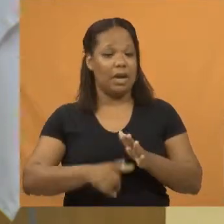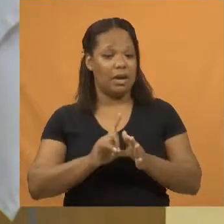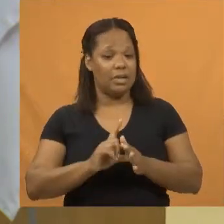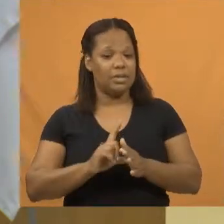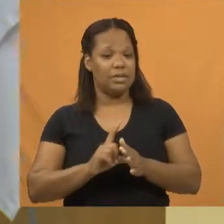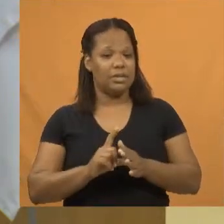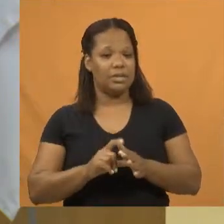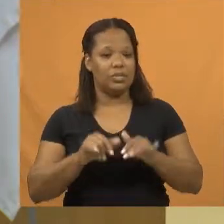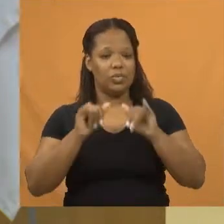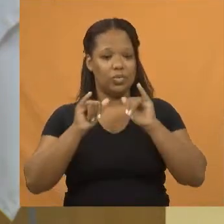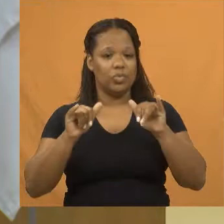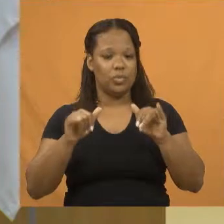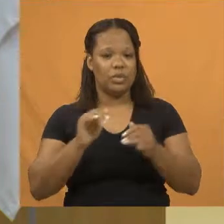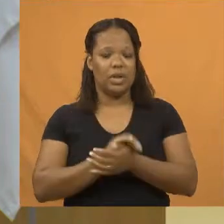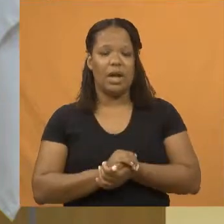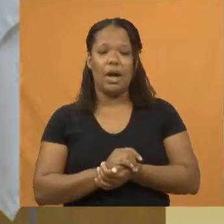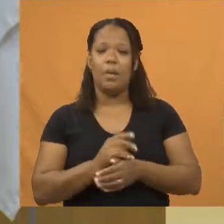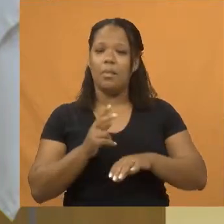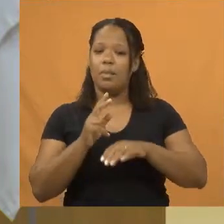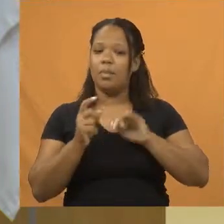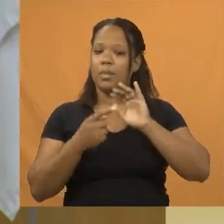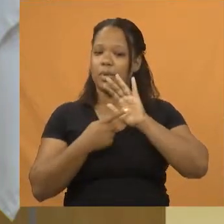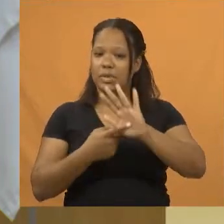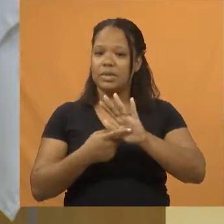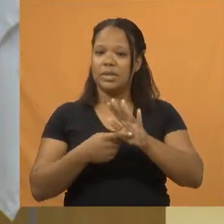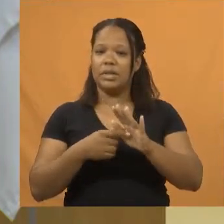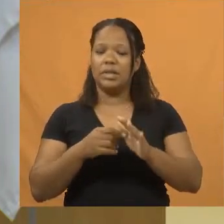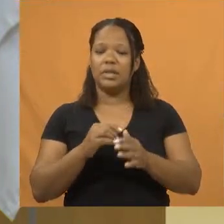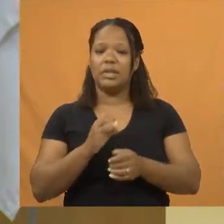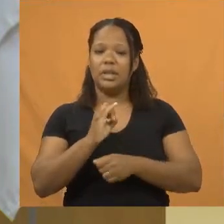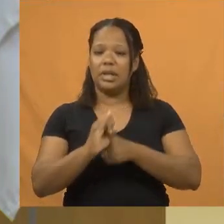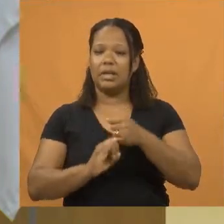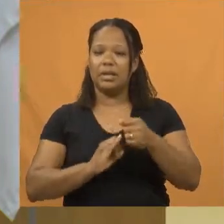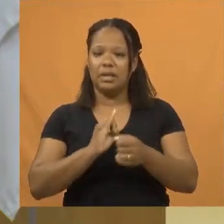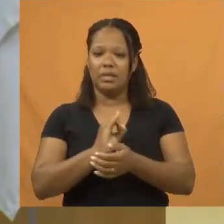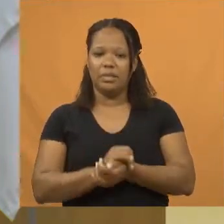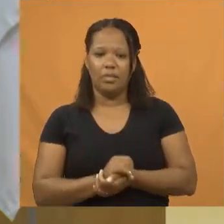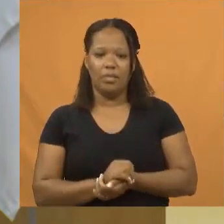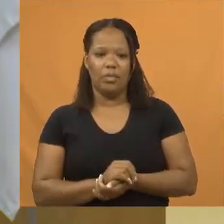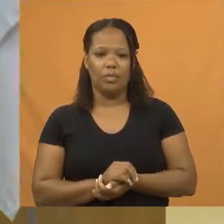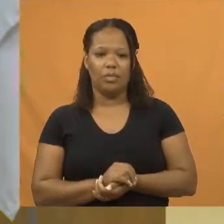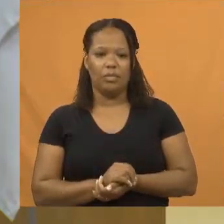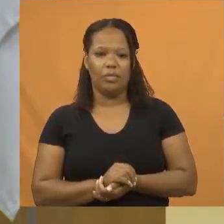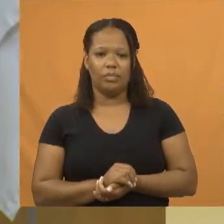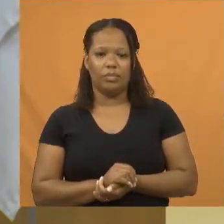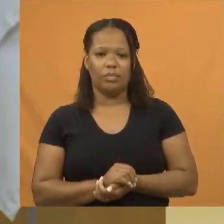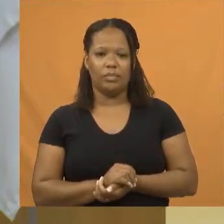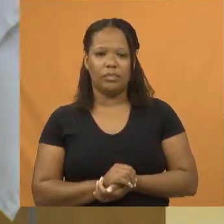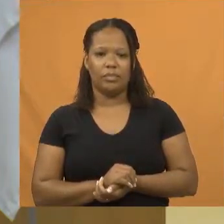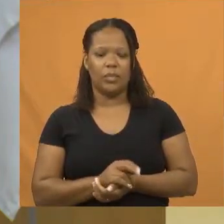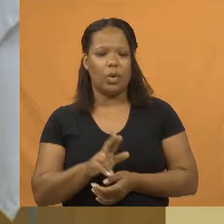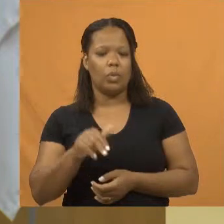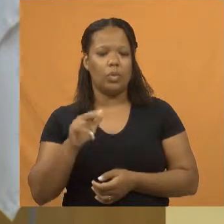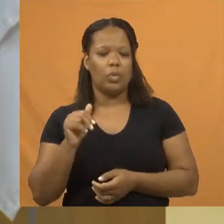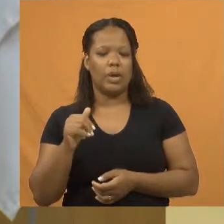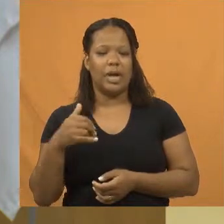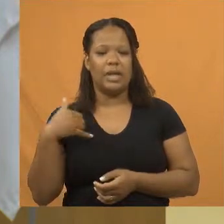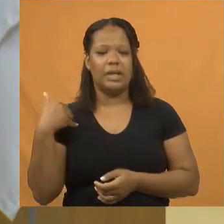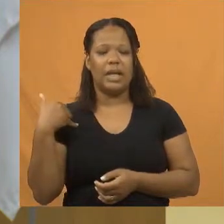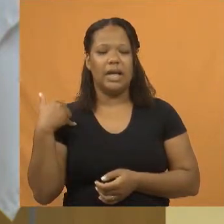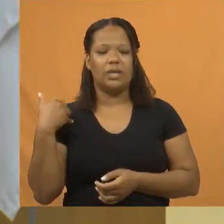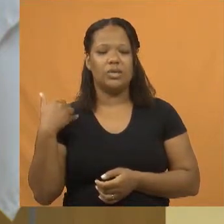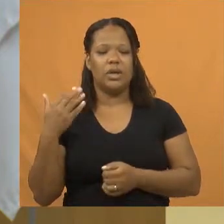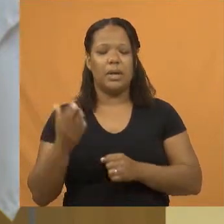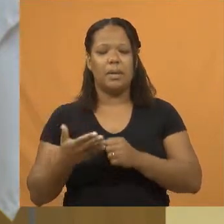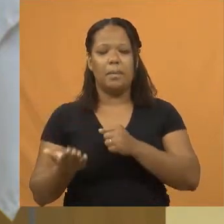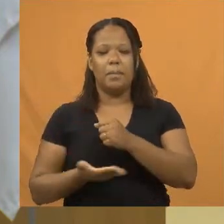eleição, publicou um vídeo na internet que jamais se aprovaria uma idade mínima de